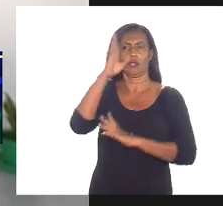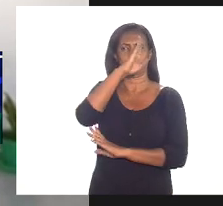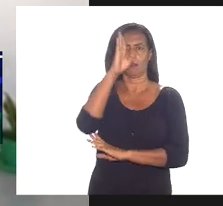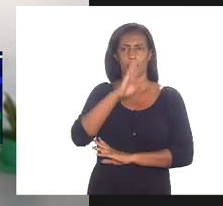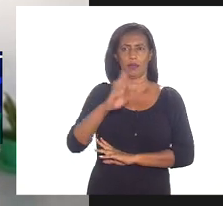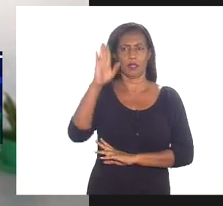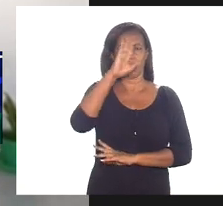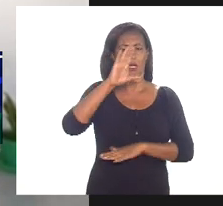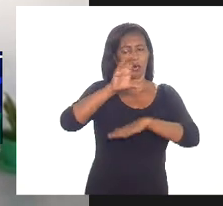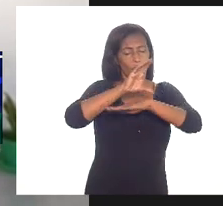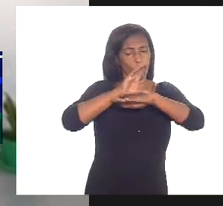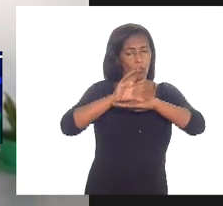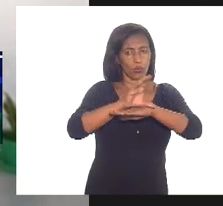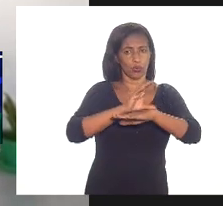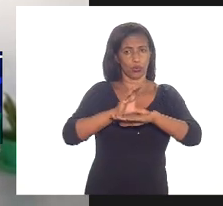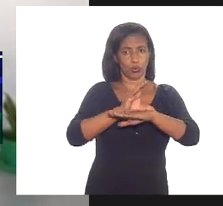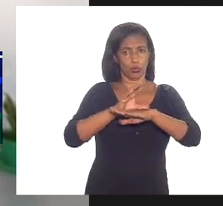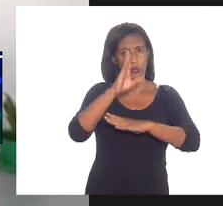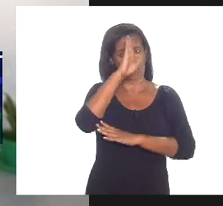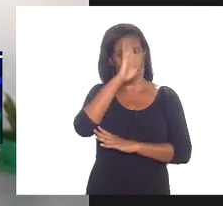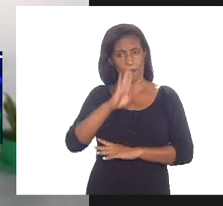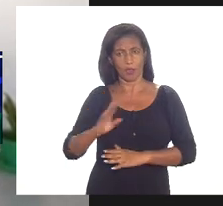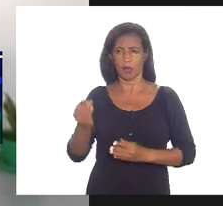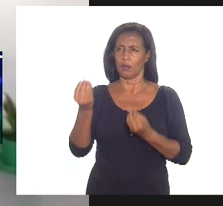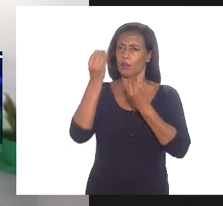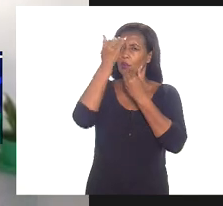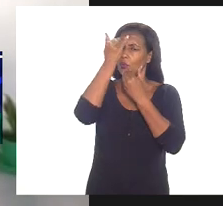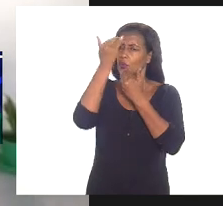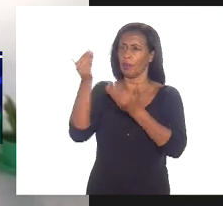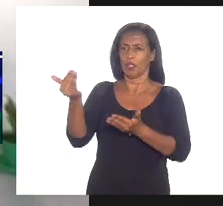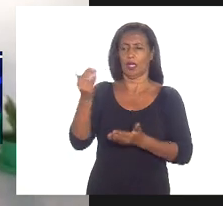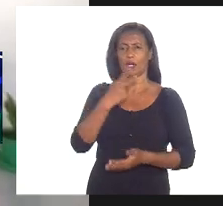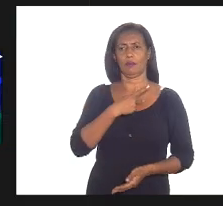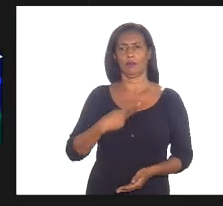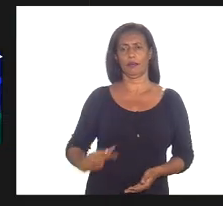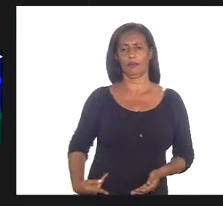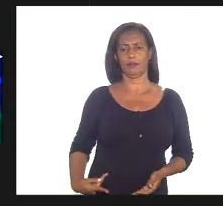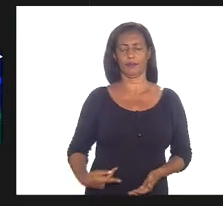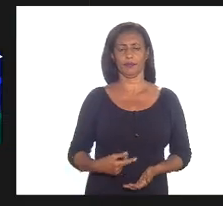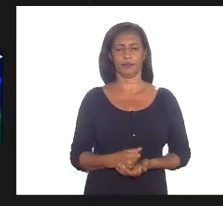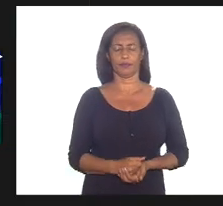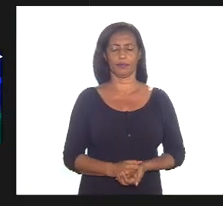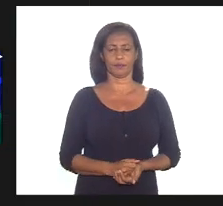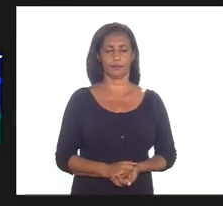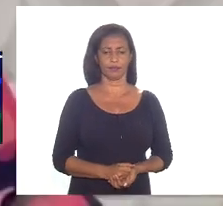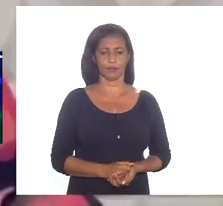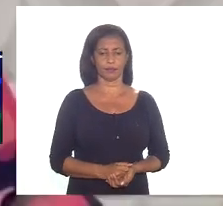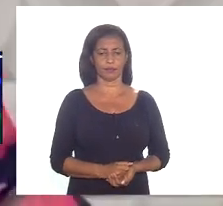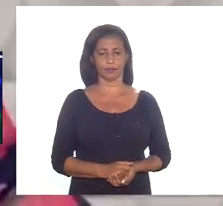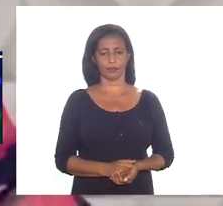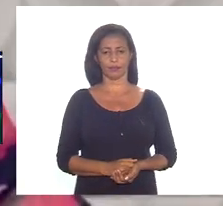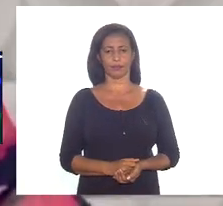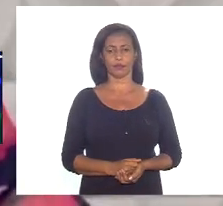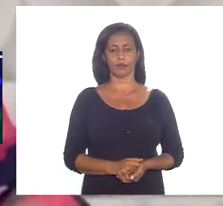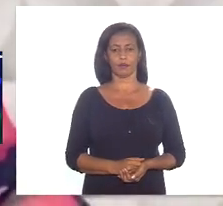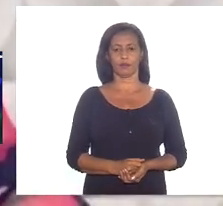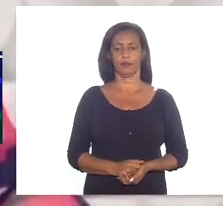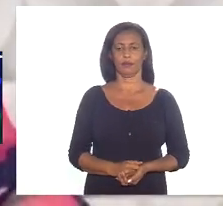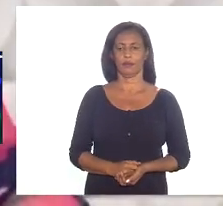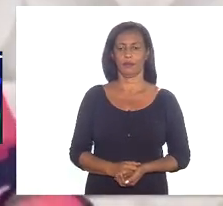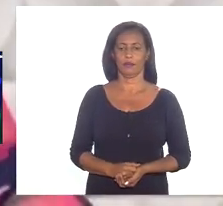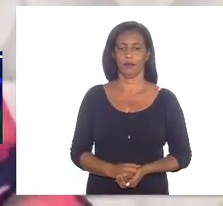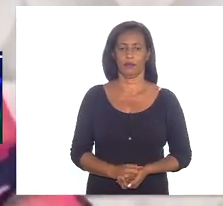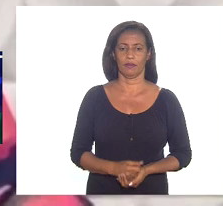e com a Constituição Brasileira bom obrigado a senhora presidenta agradecer a deputada Renata